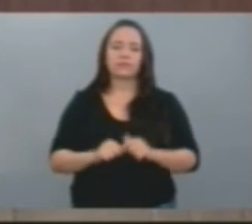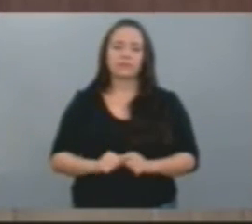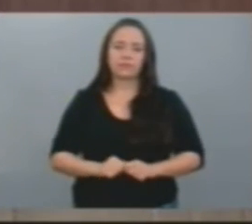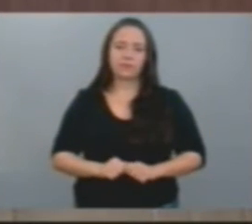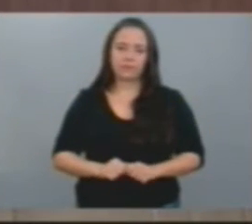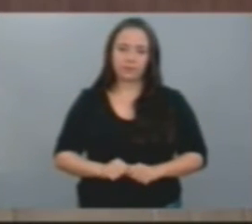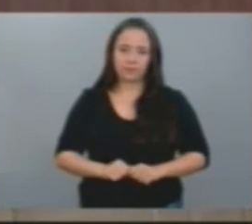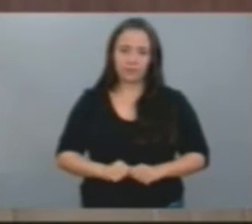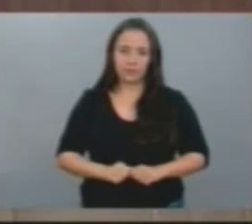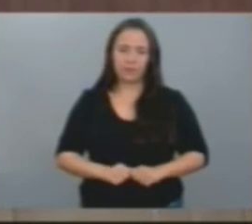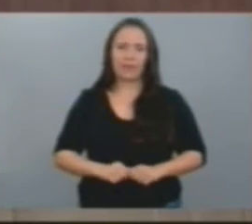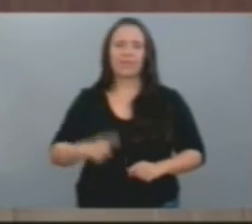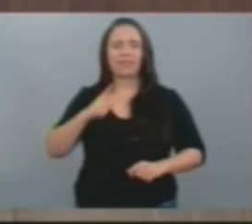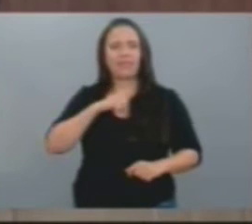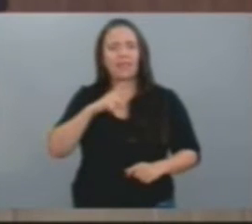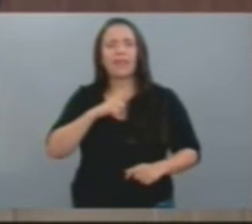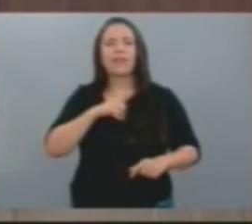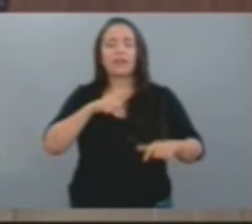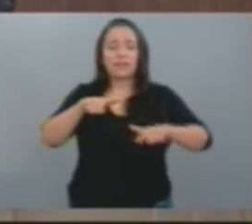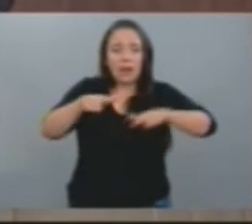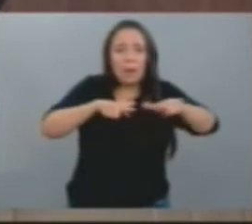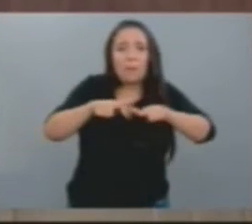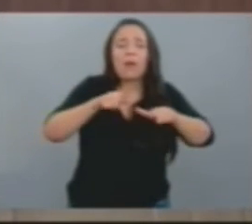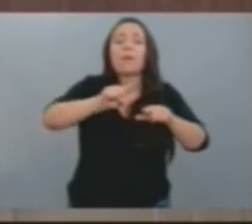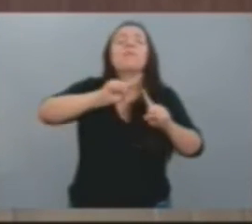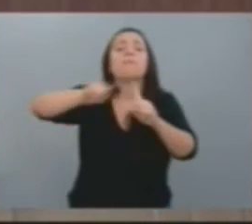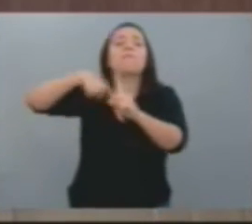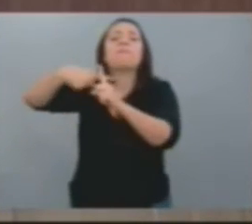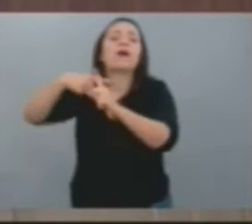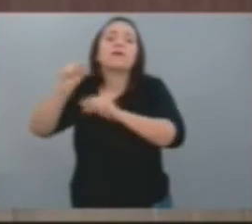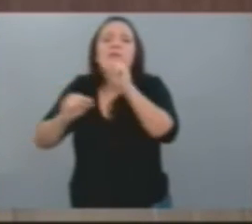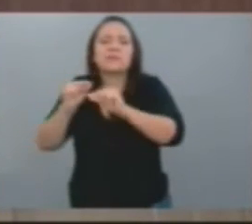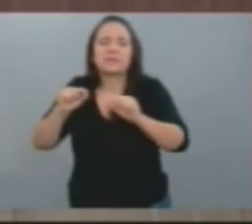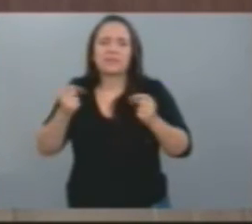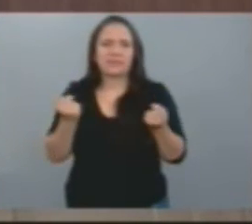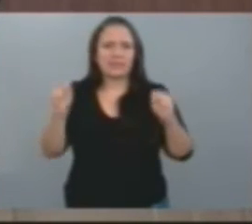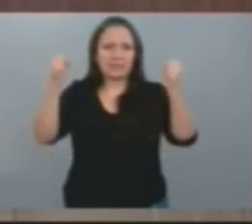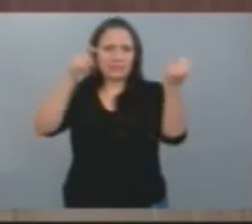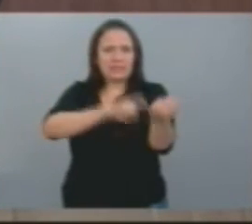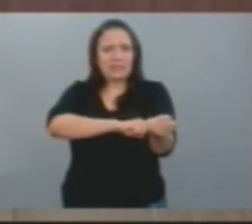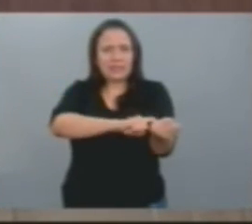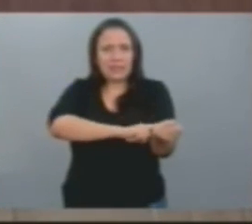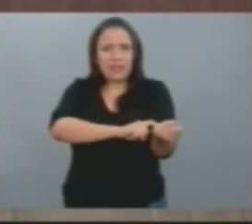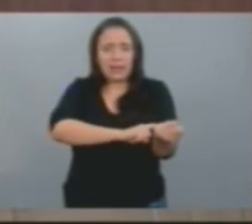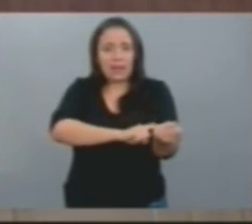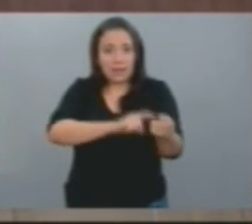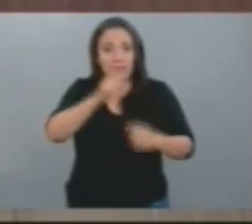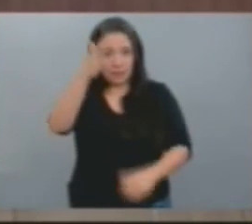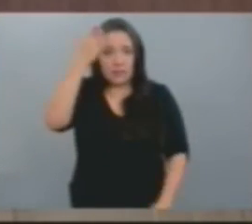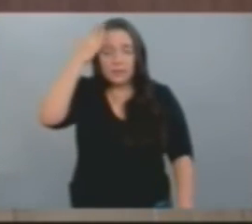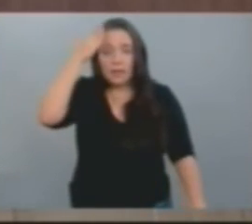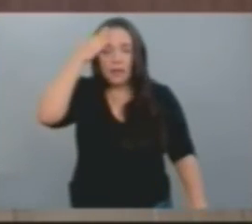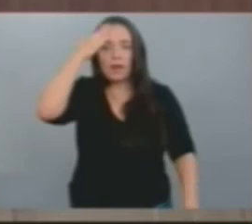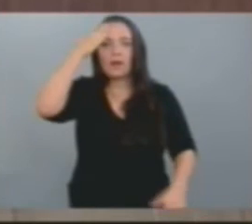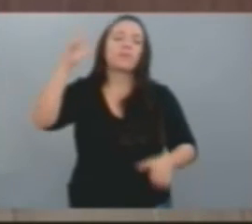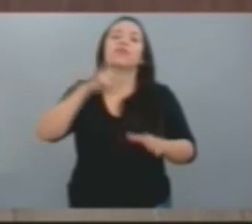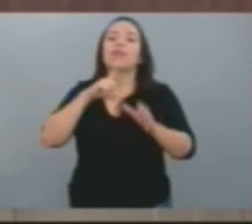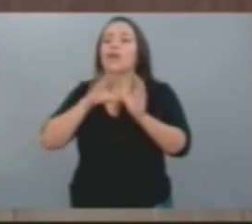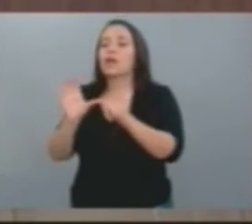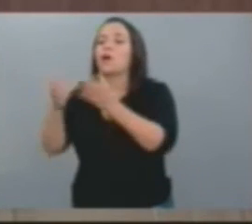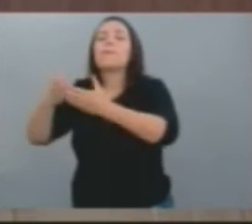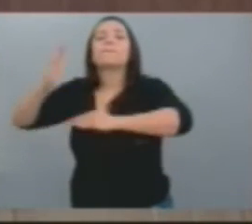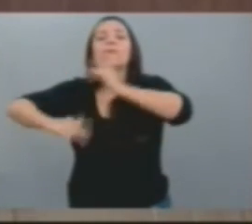situações de estresse. Não à toa, as 2 principais categorias que mais sofrem de